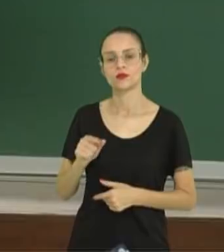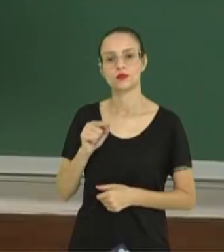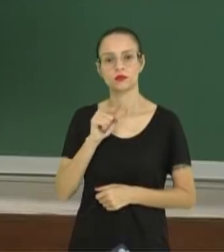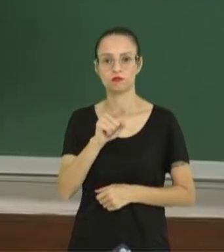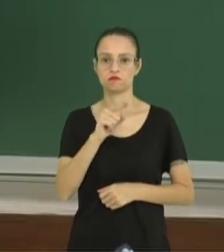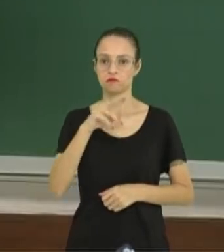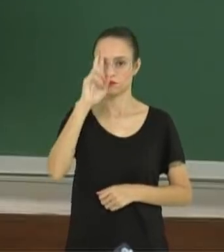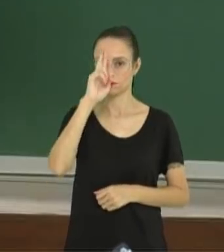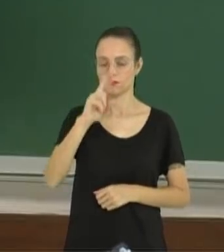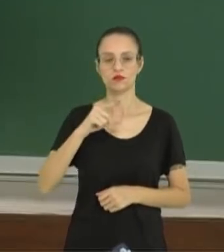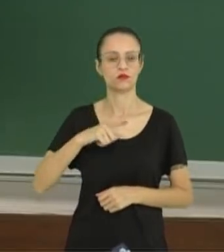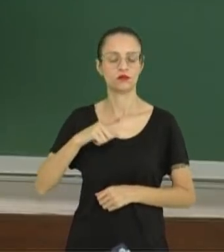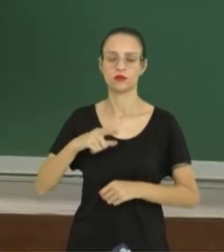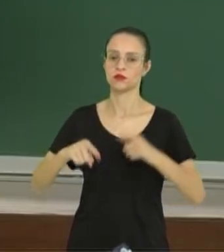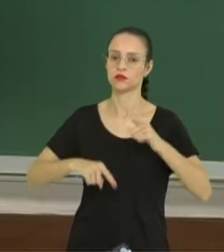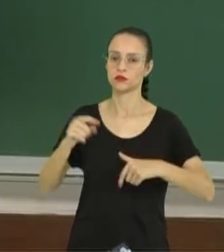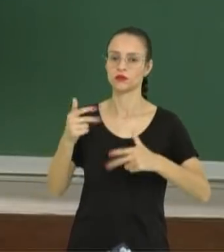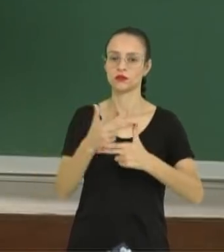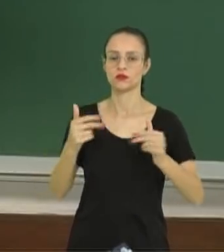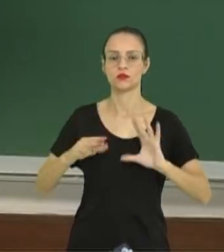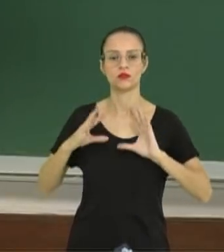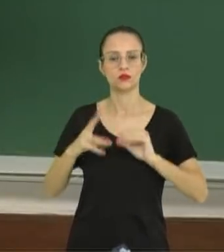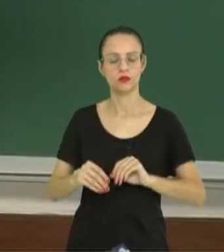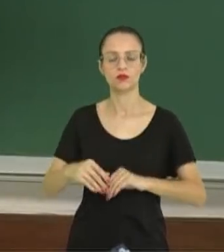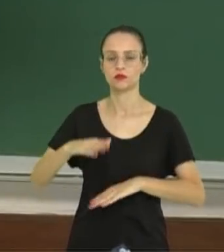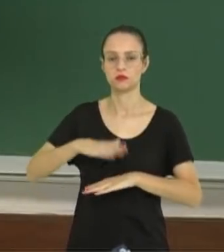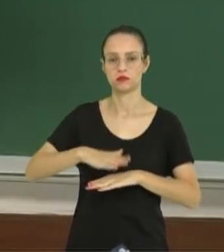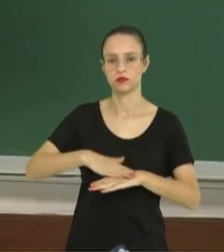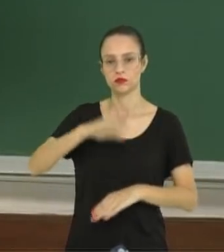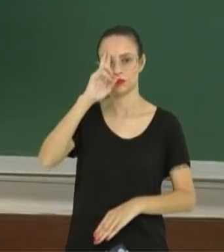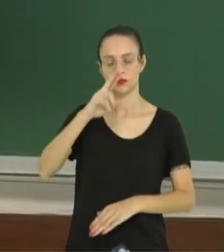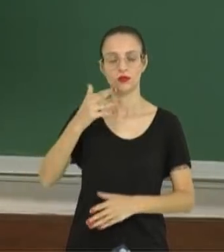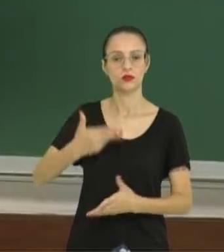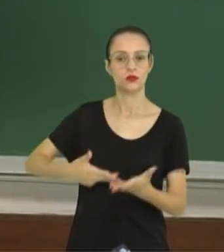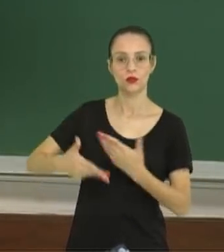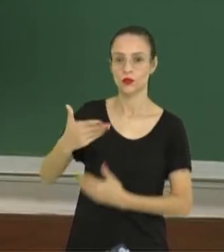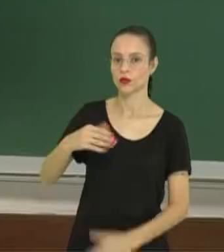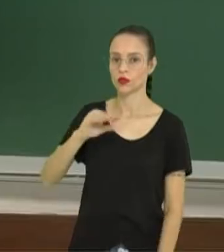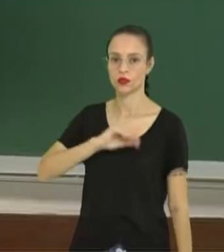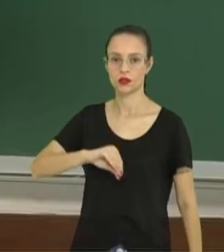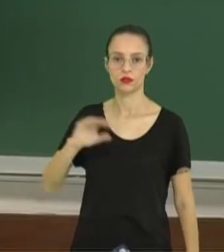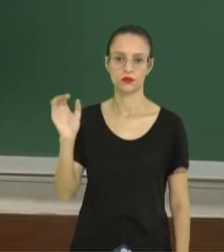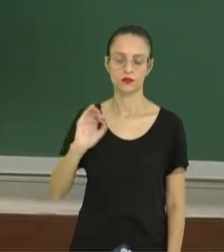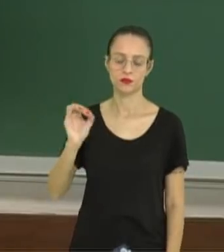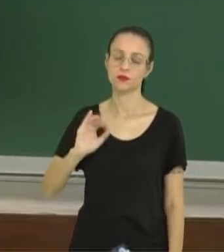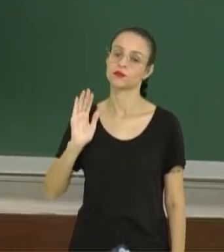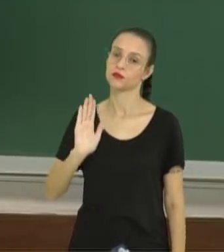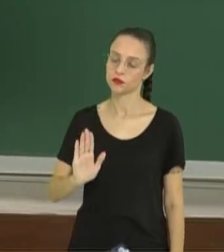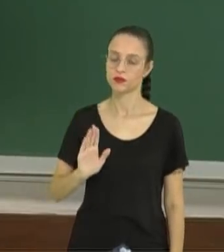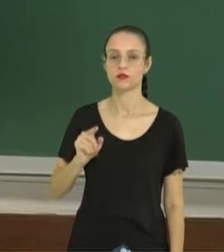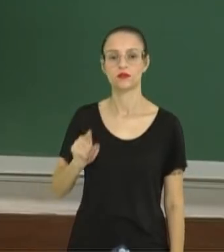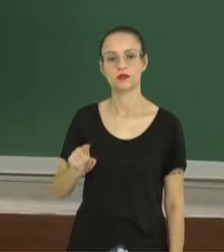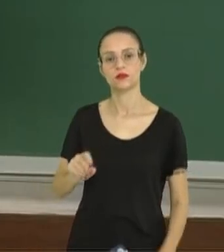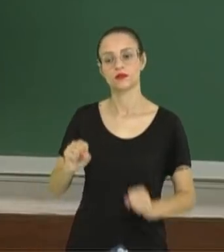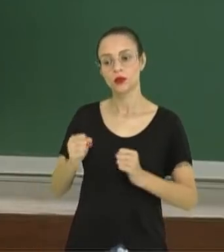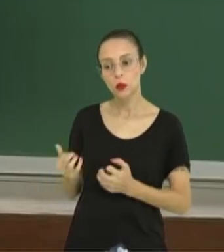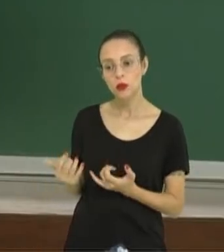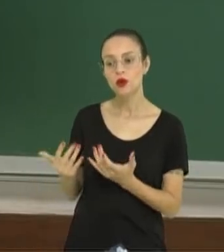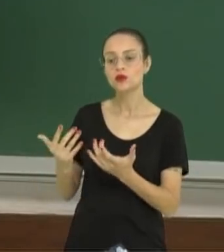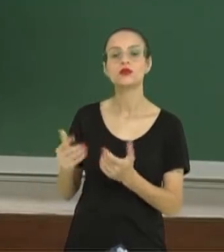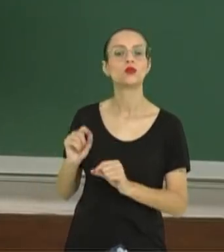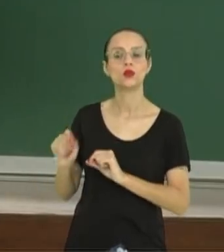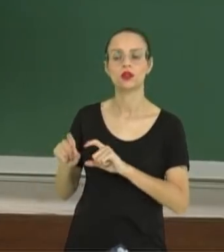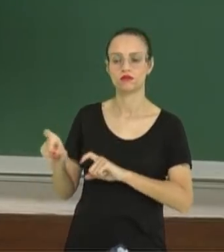de produção, as ferramentas para o trabalho agrário, e em troca não recebiam um salário, mas recebiam parte dessa